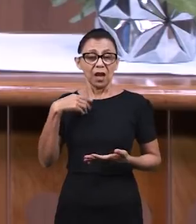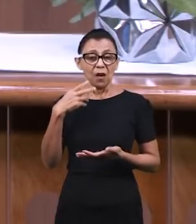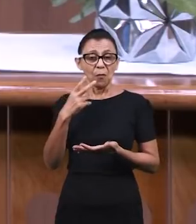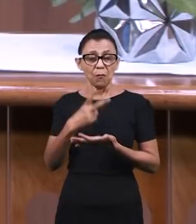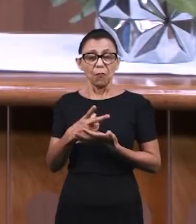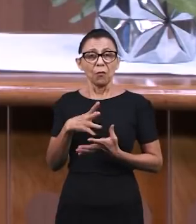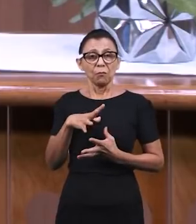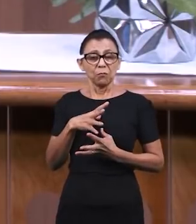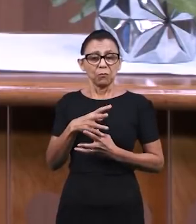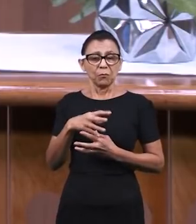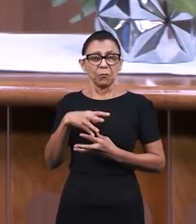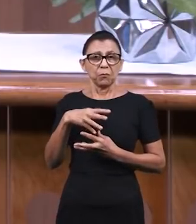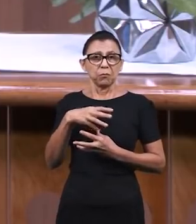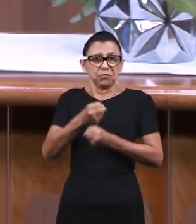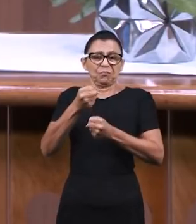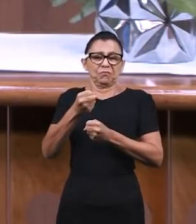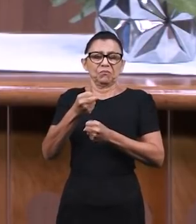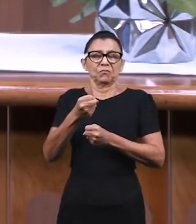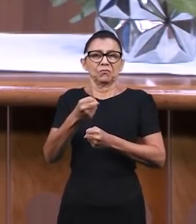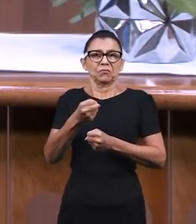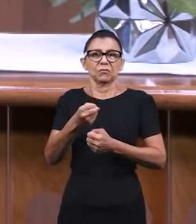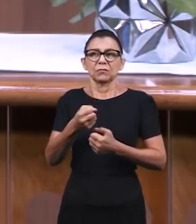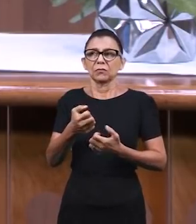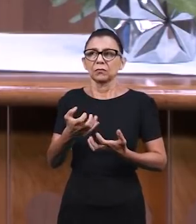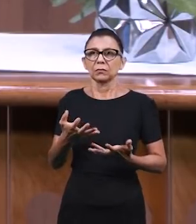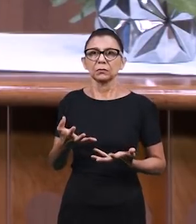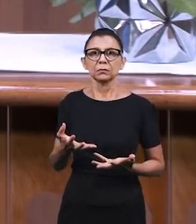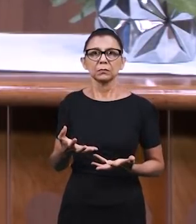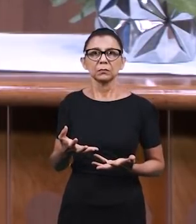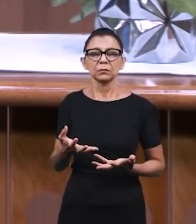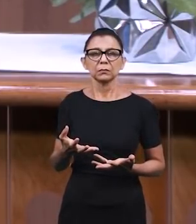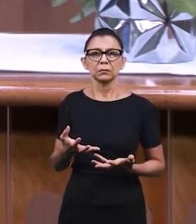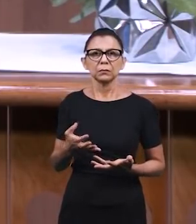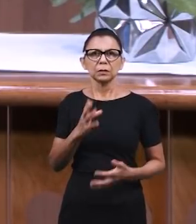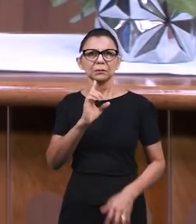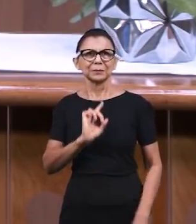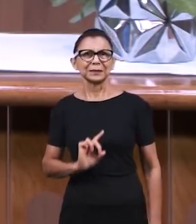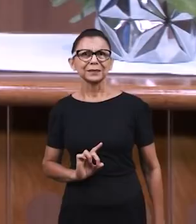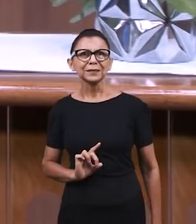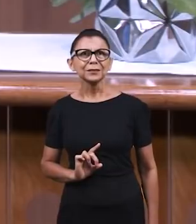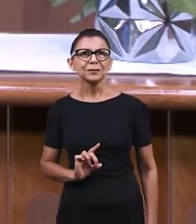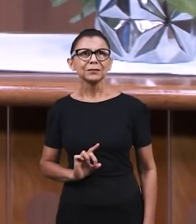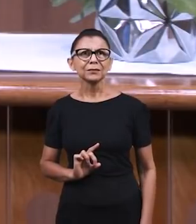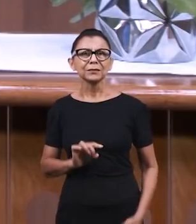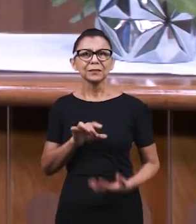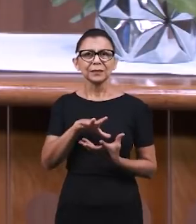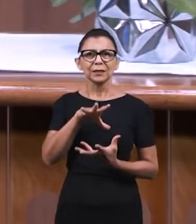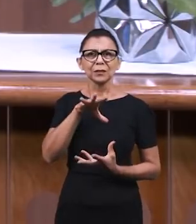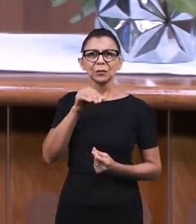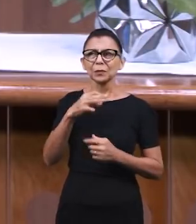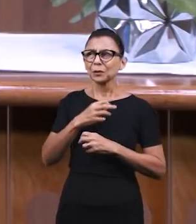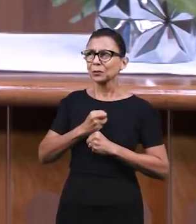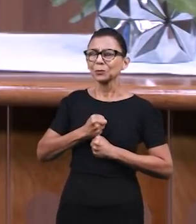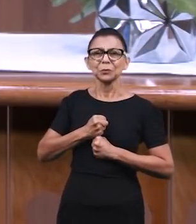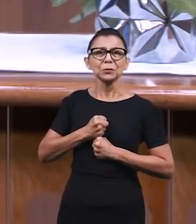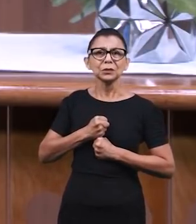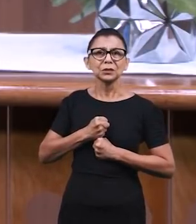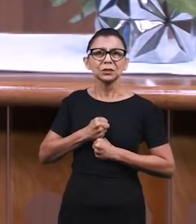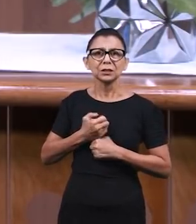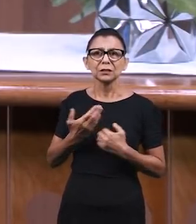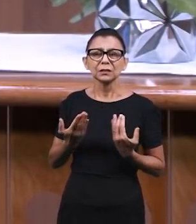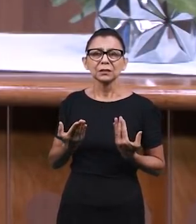de sentido na vida? Aquilo era uma depressão? Aquilo ali era uma angústia da alma? Quem podia resolver? Certamente ele podia